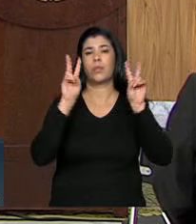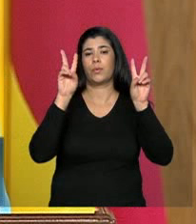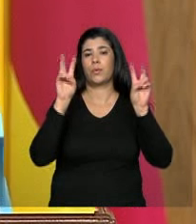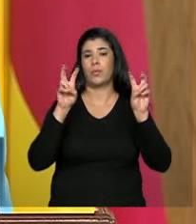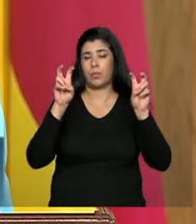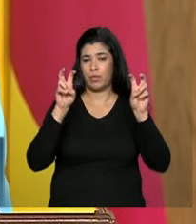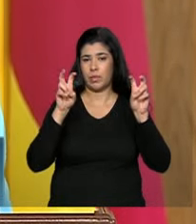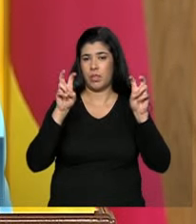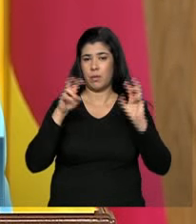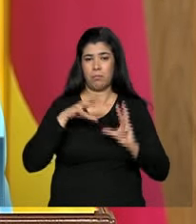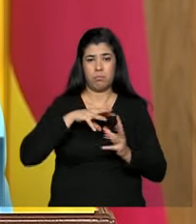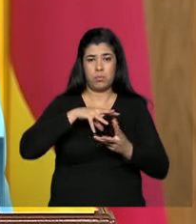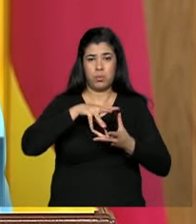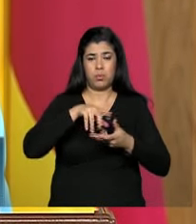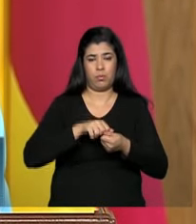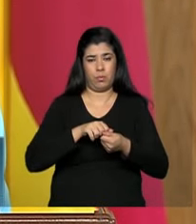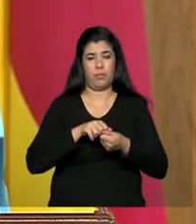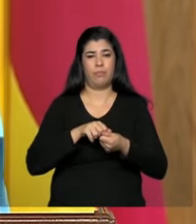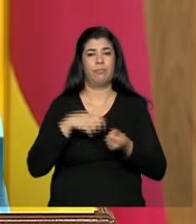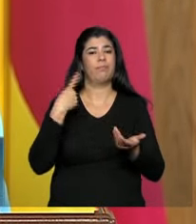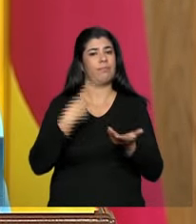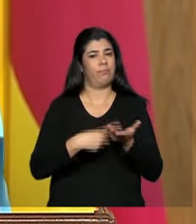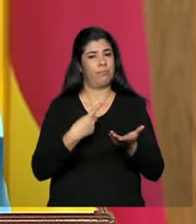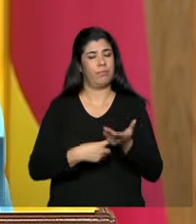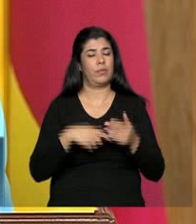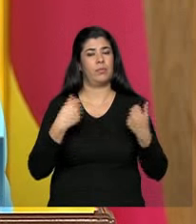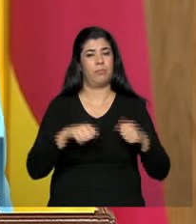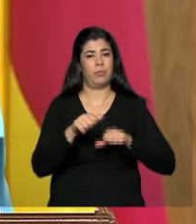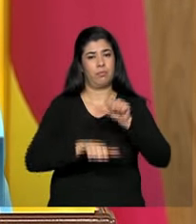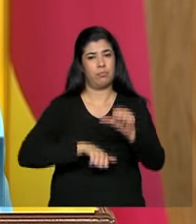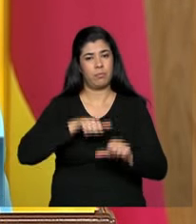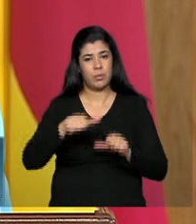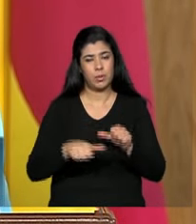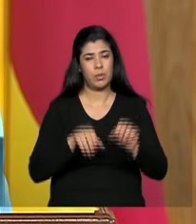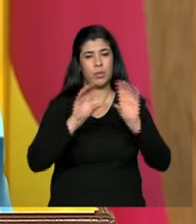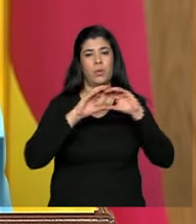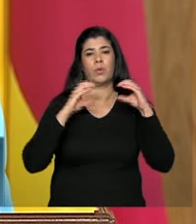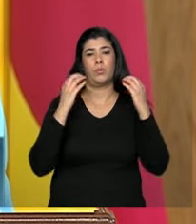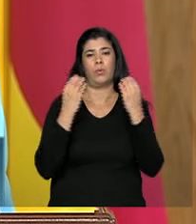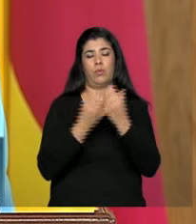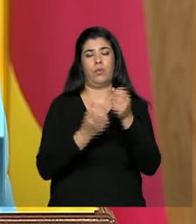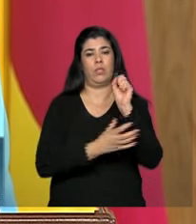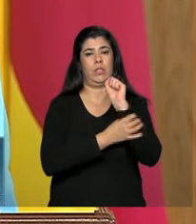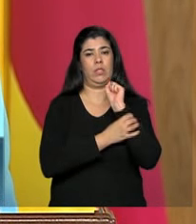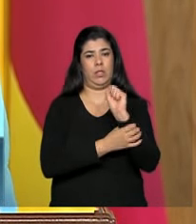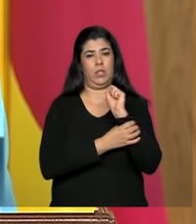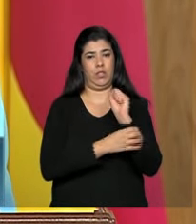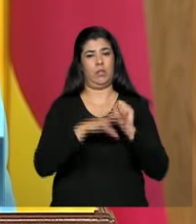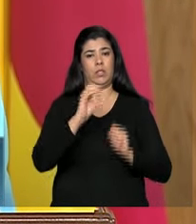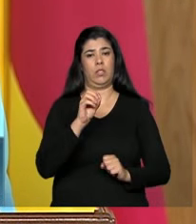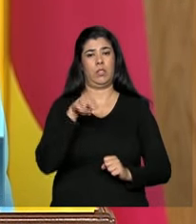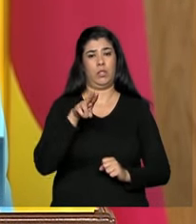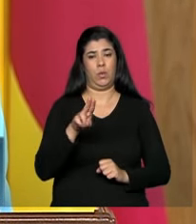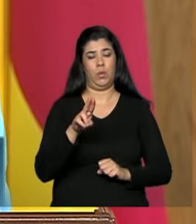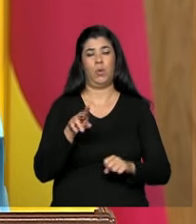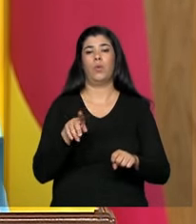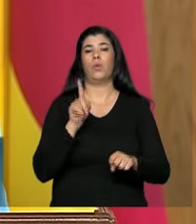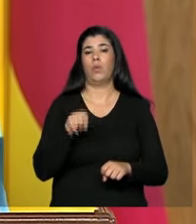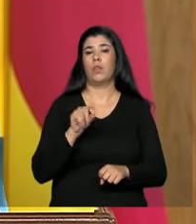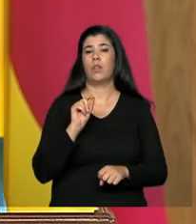globais. Concordamos que a reforma do Conselho de Segurança das Nações Unidas é